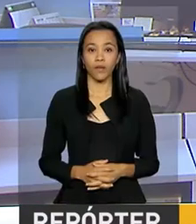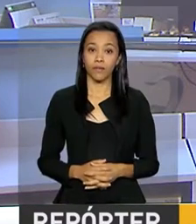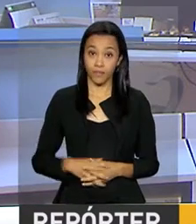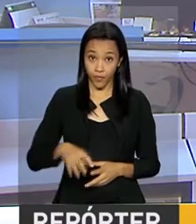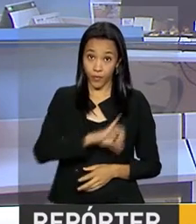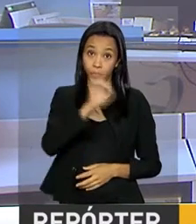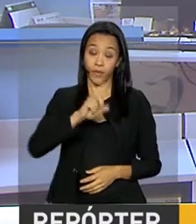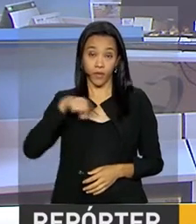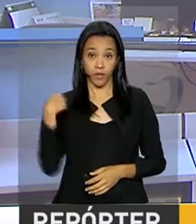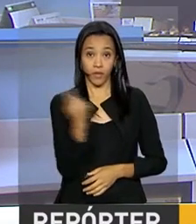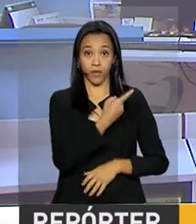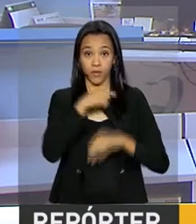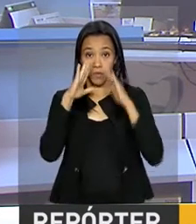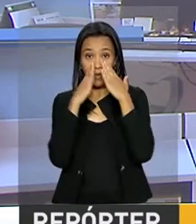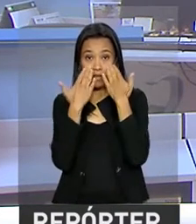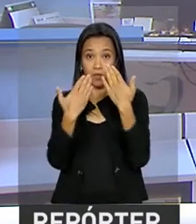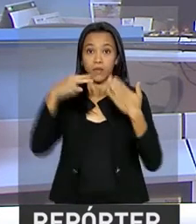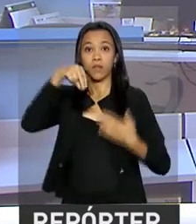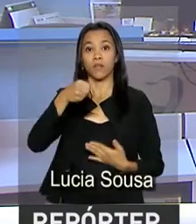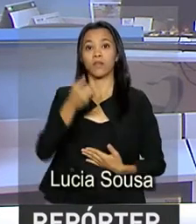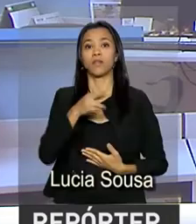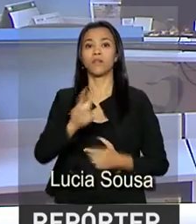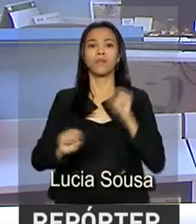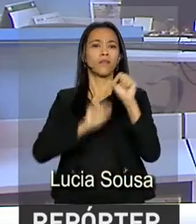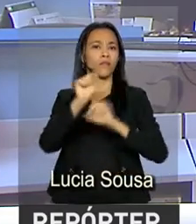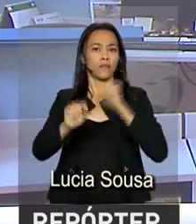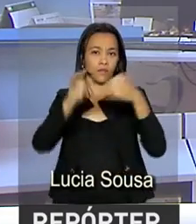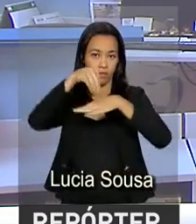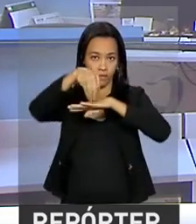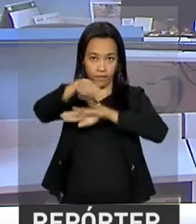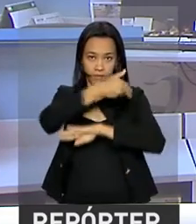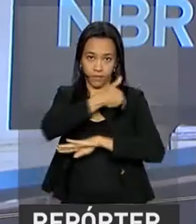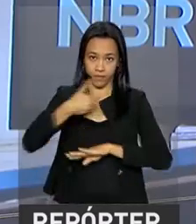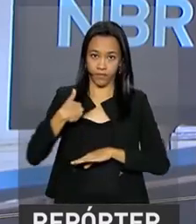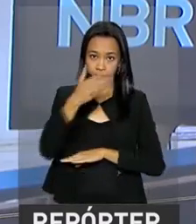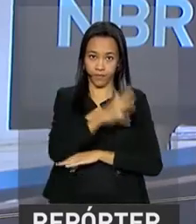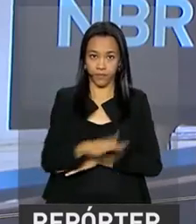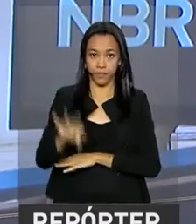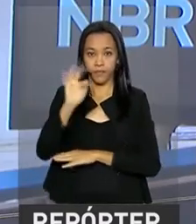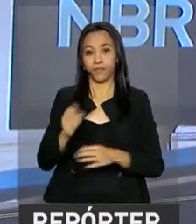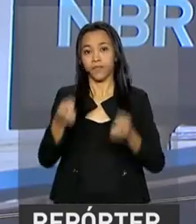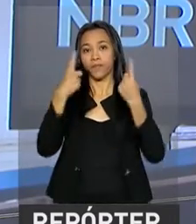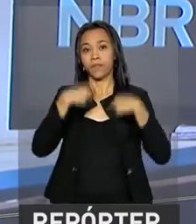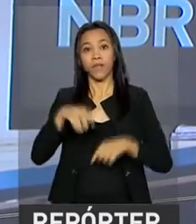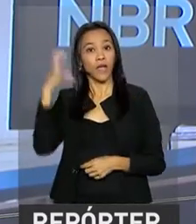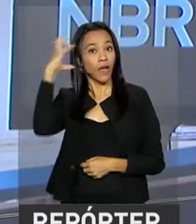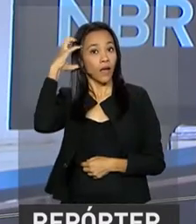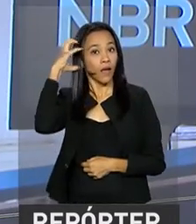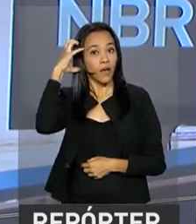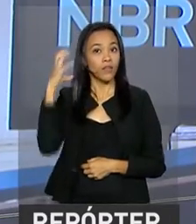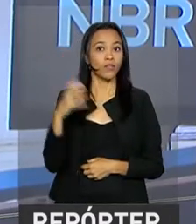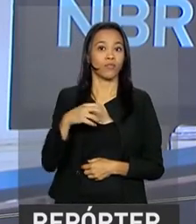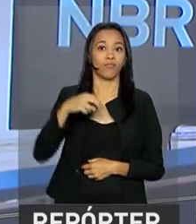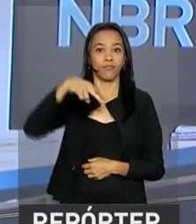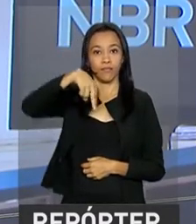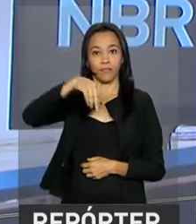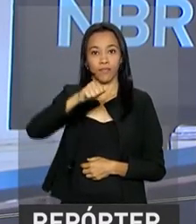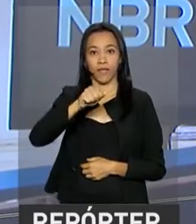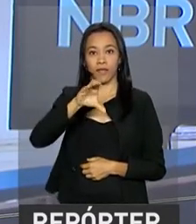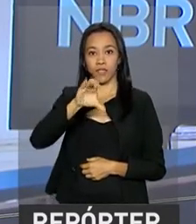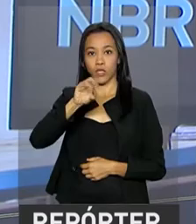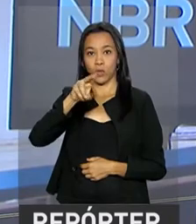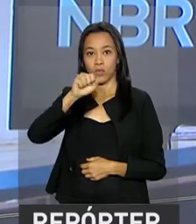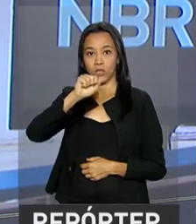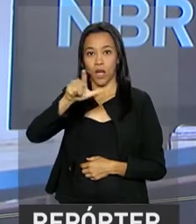Olá, voltamos com o repórter NBR e as notícias do governo federal. A Rádio Nacional de Brasília fez hoje mais